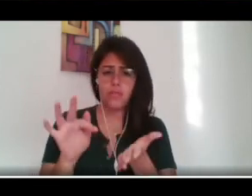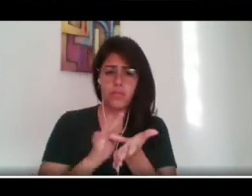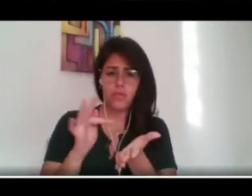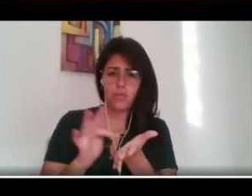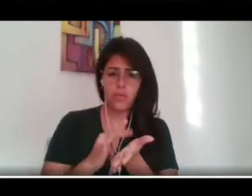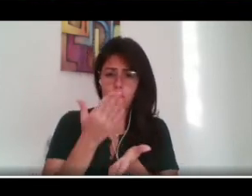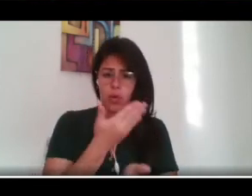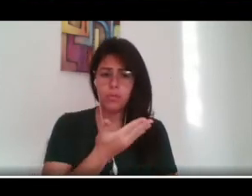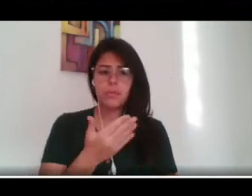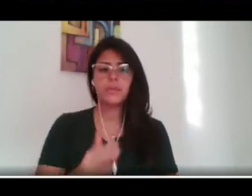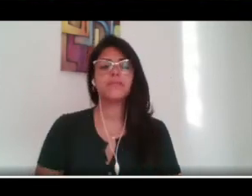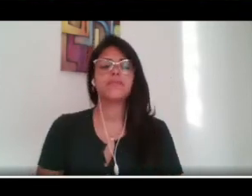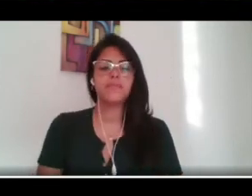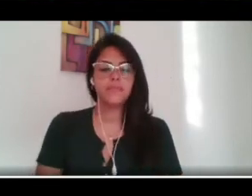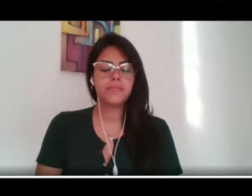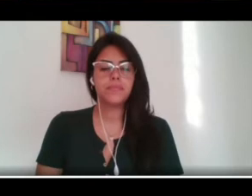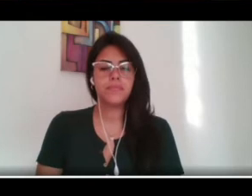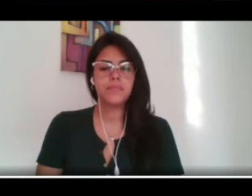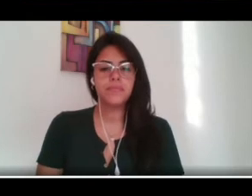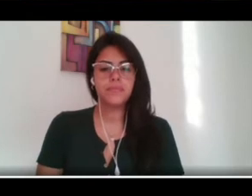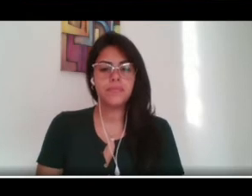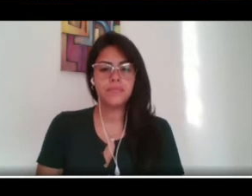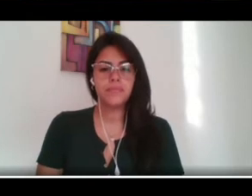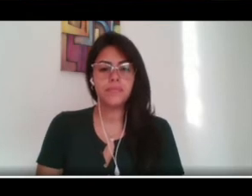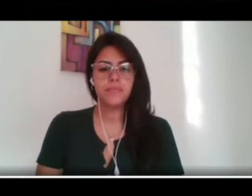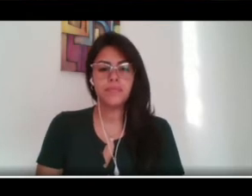se eu fizer ΔY